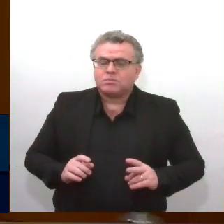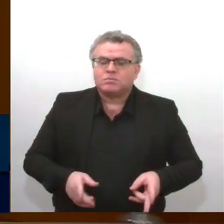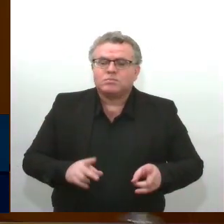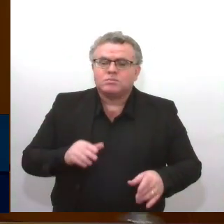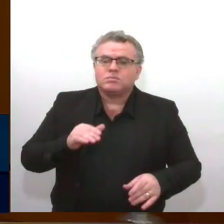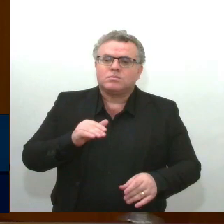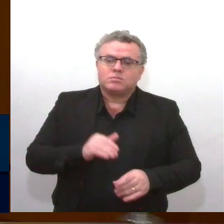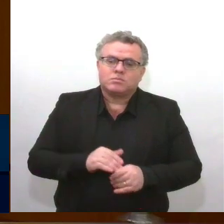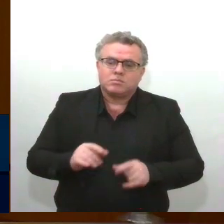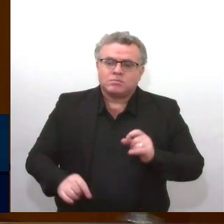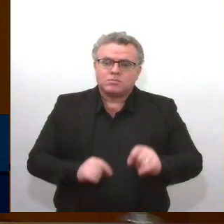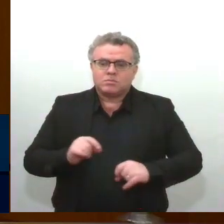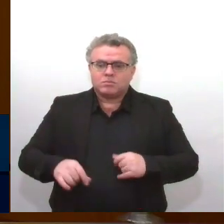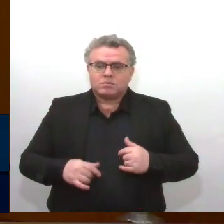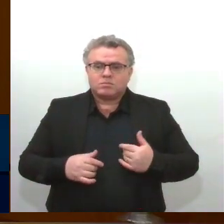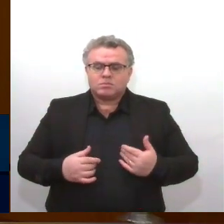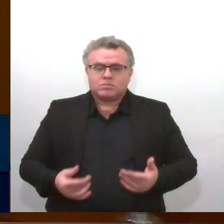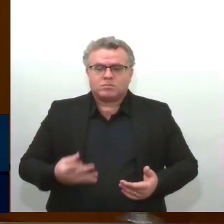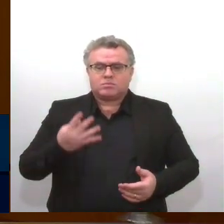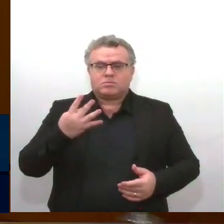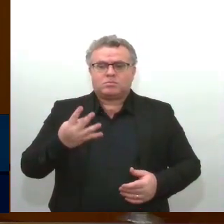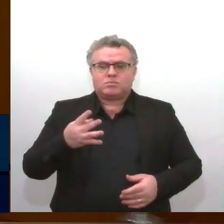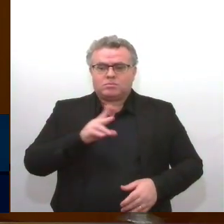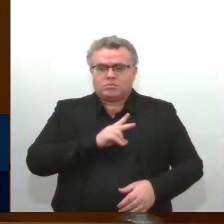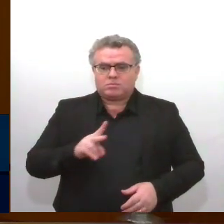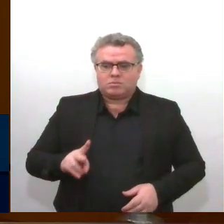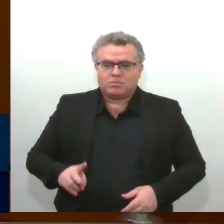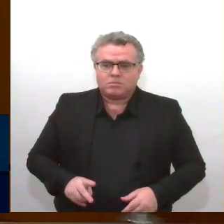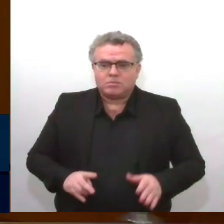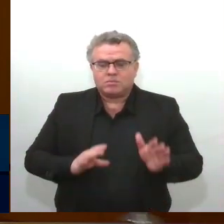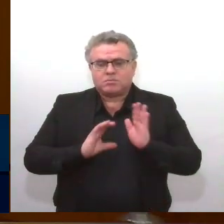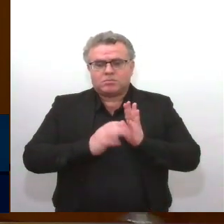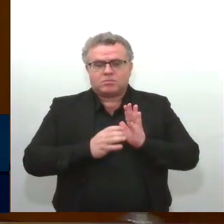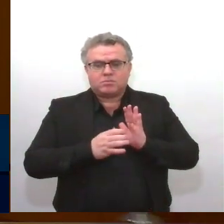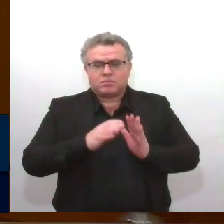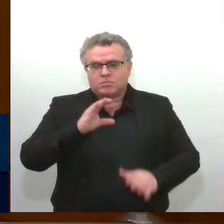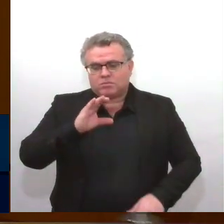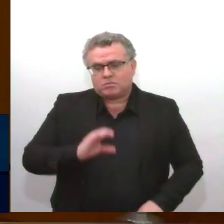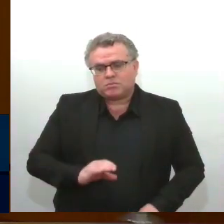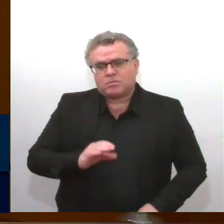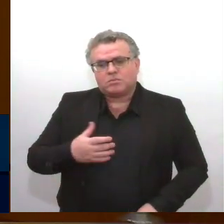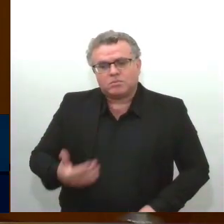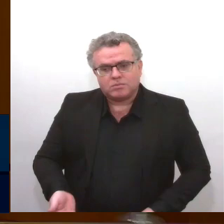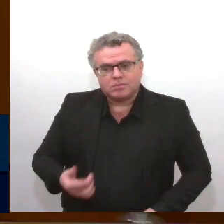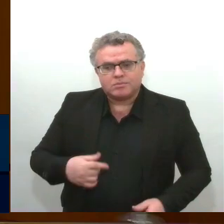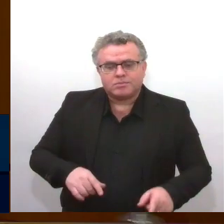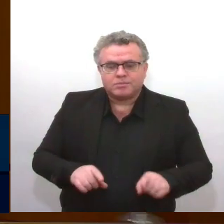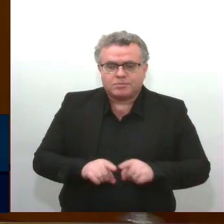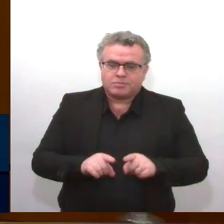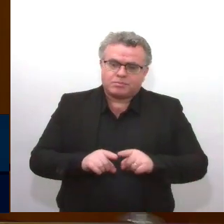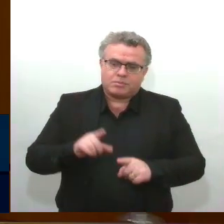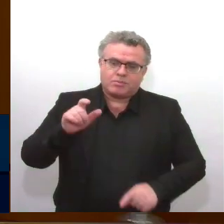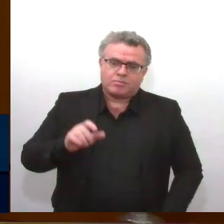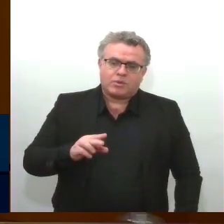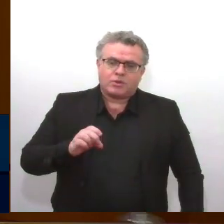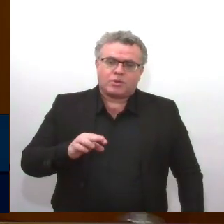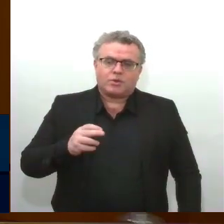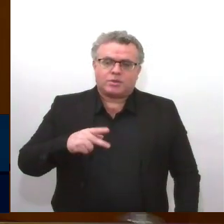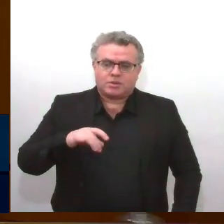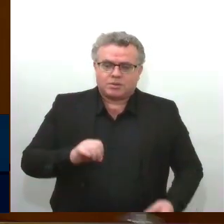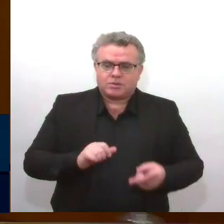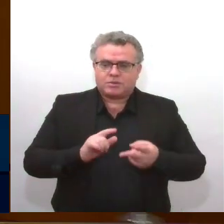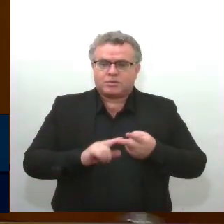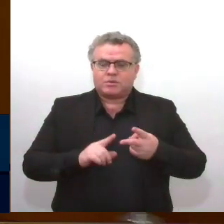vereadores pelo cidadania parabenizo aqui o vereador noquinha Vereador Marx Zé Toinho Vereador